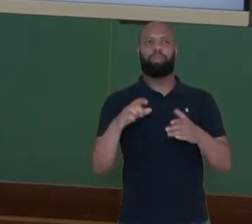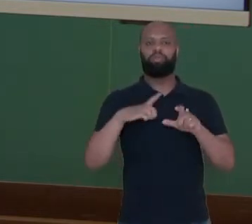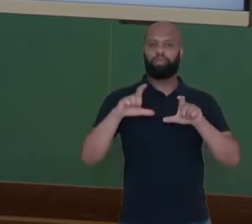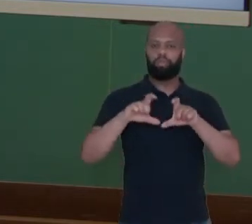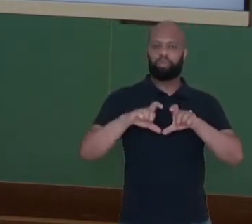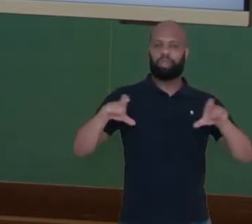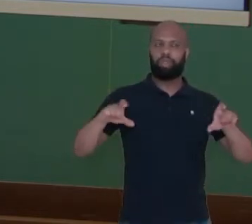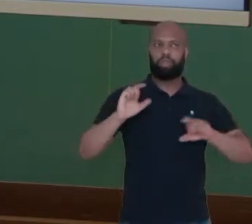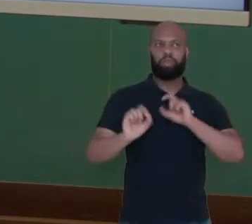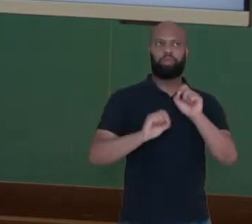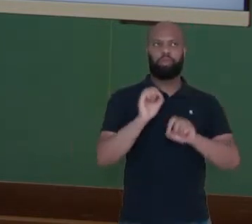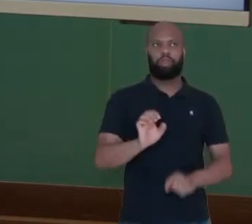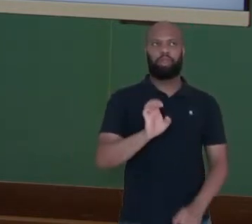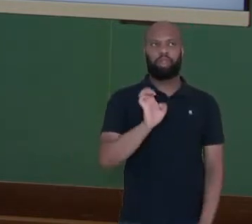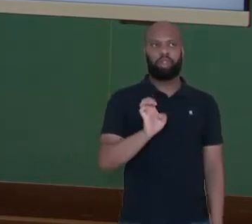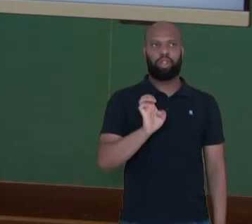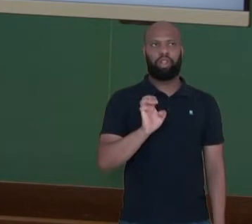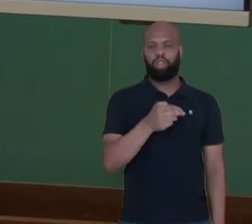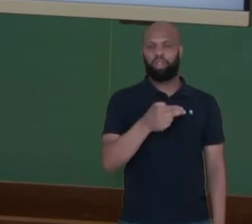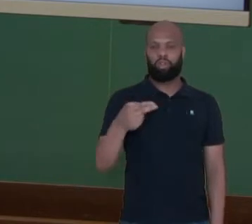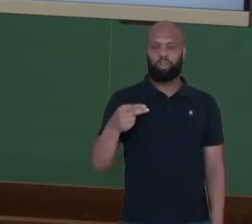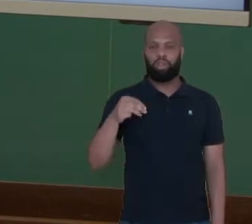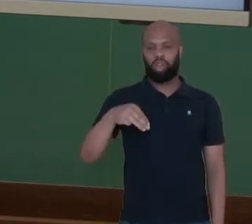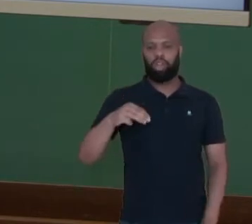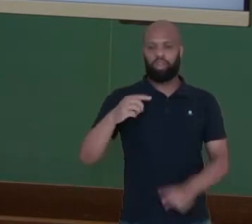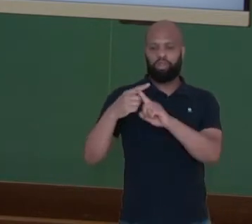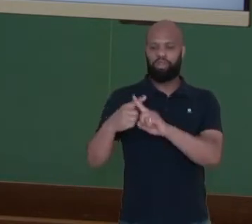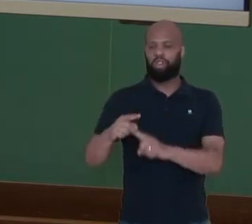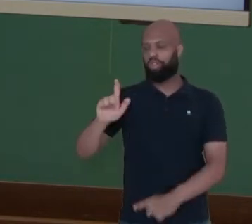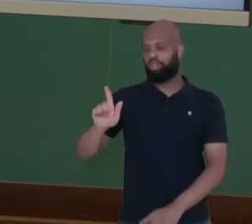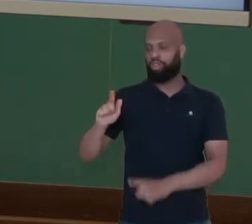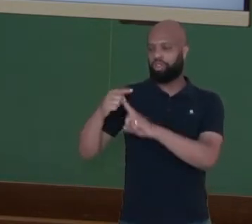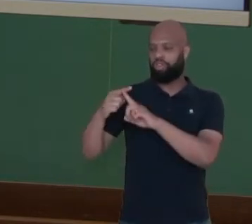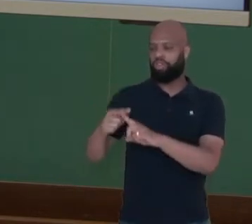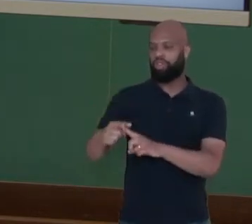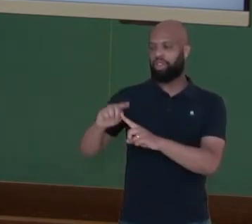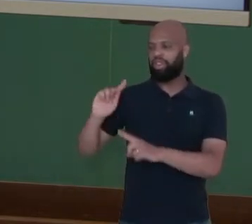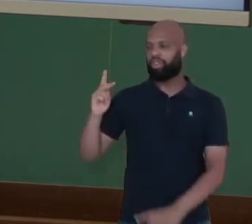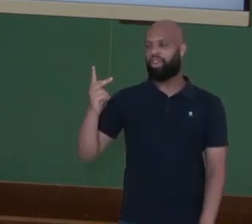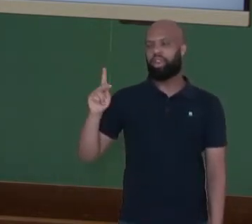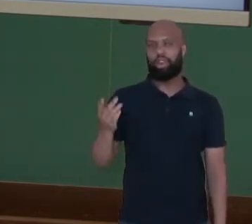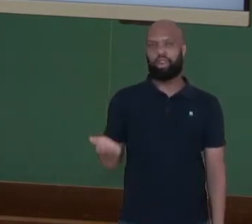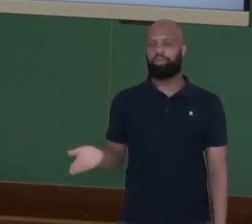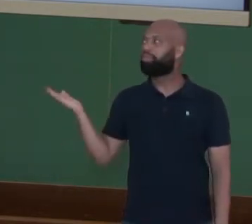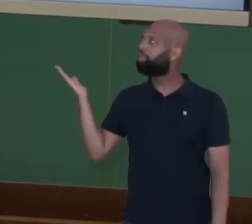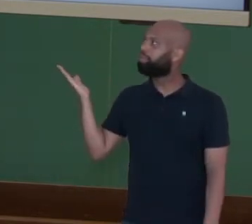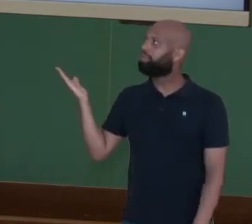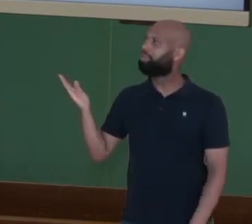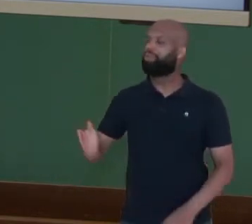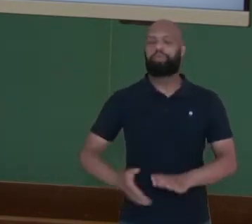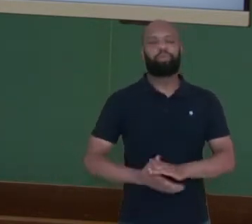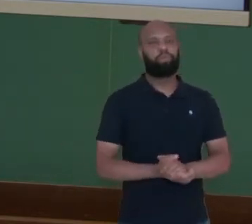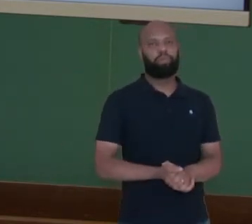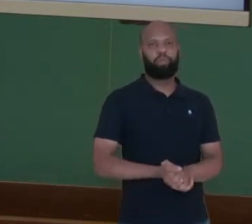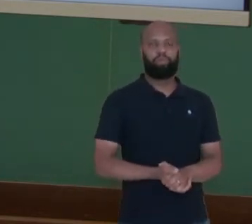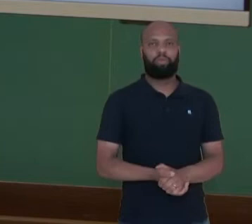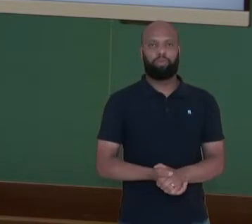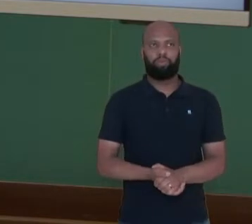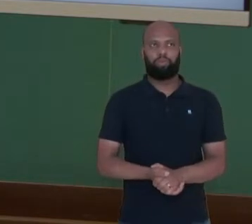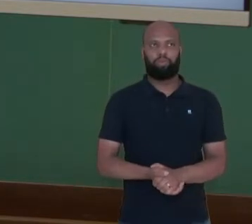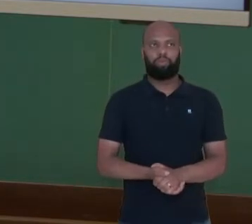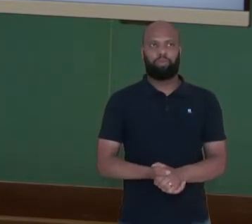é a famosa m vezes g vezes h, ou seja, EPG é igual a m vezes g vezes